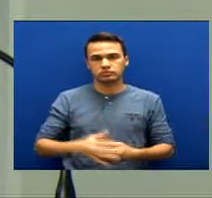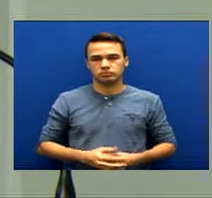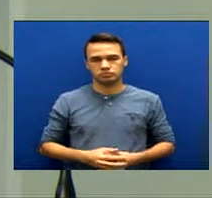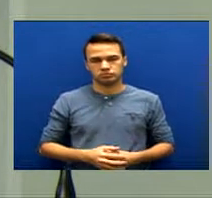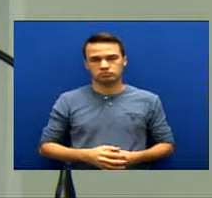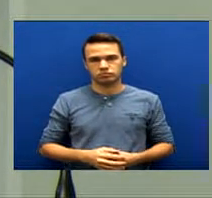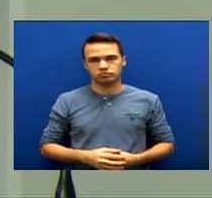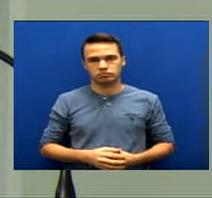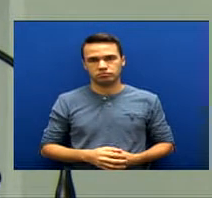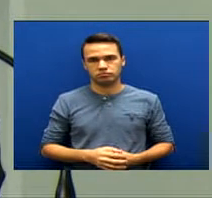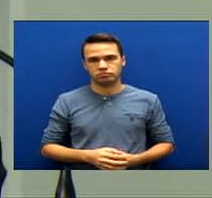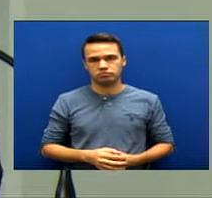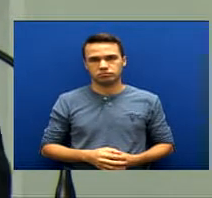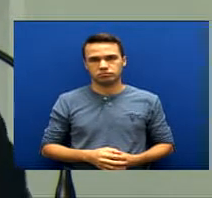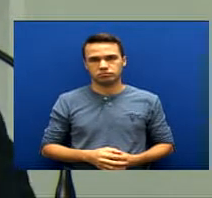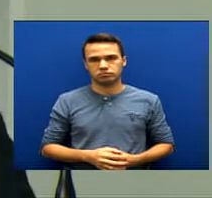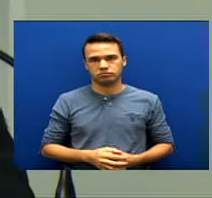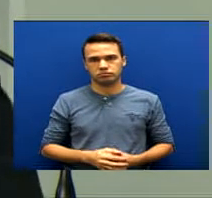É muito fácil